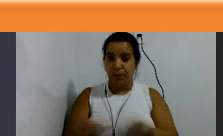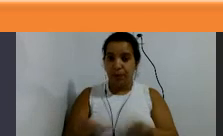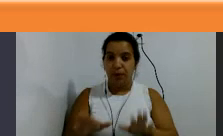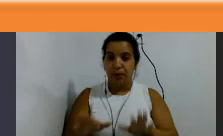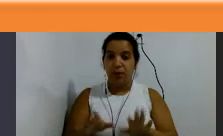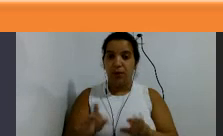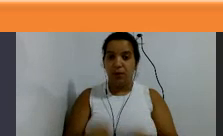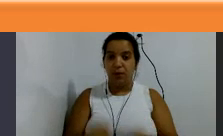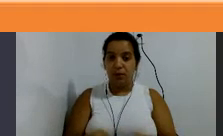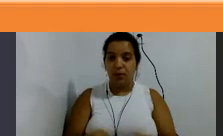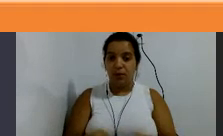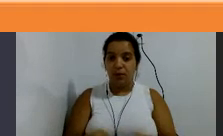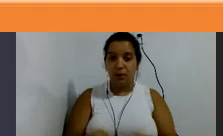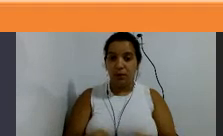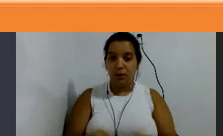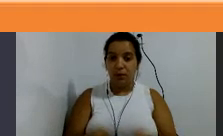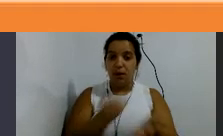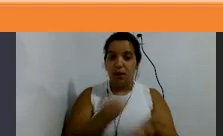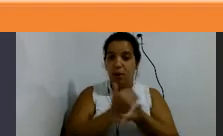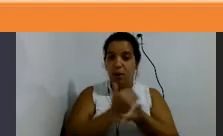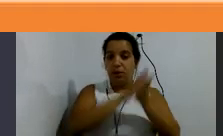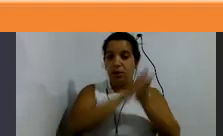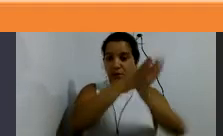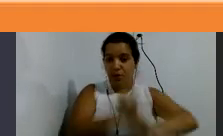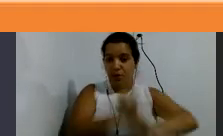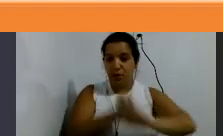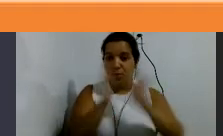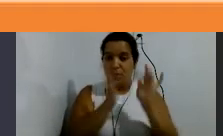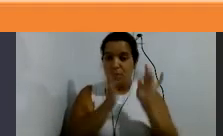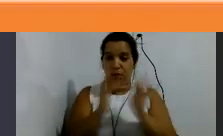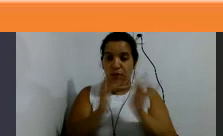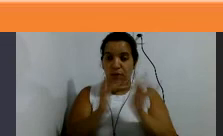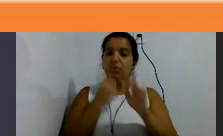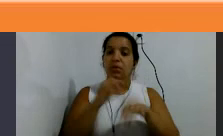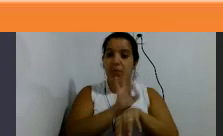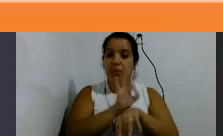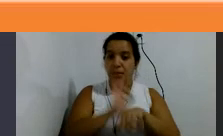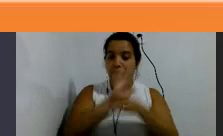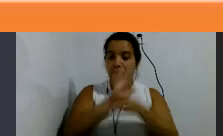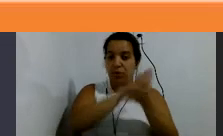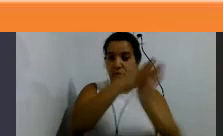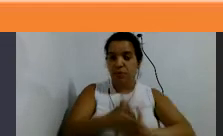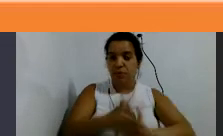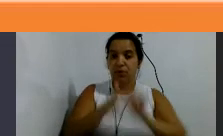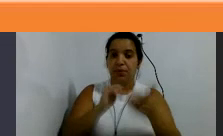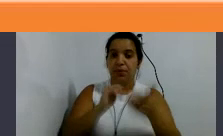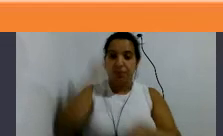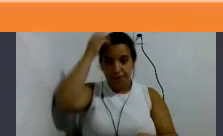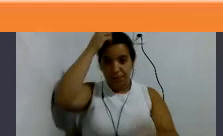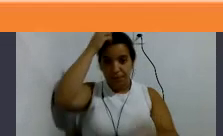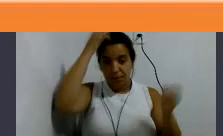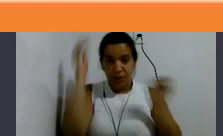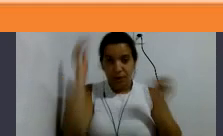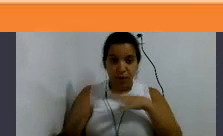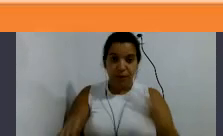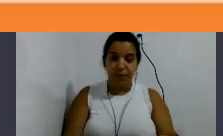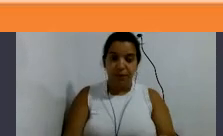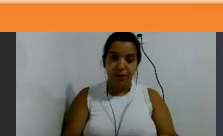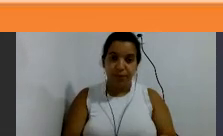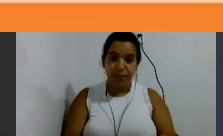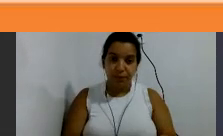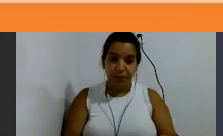e começa a destruir, infectar novas hemácias e destruir novas hemácias.